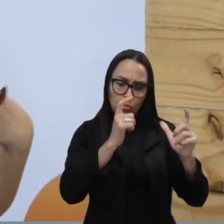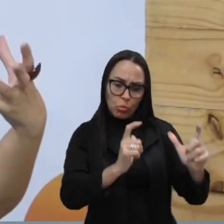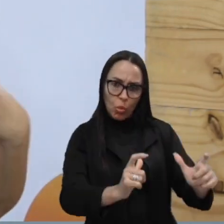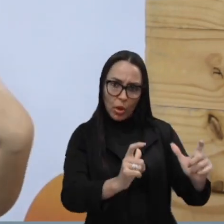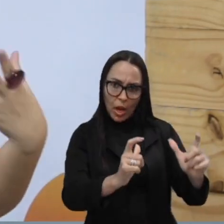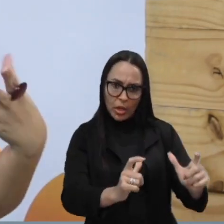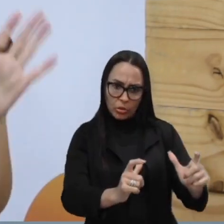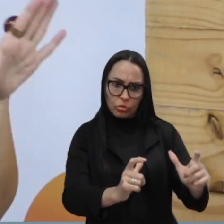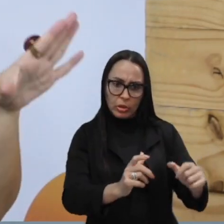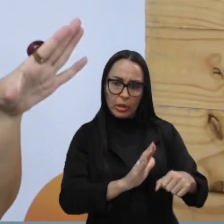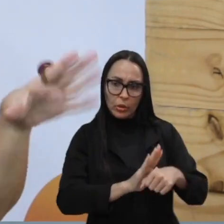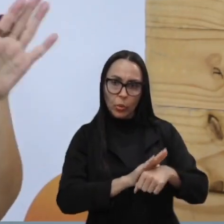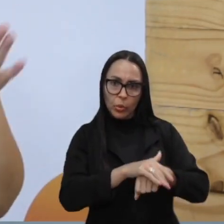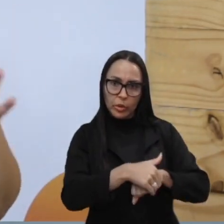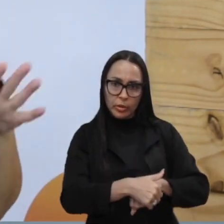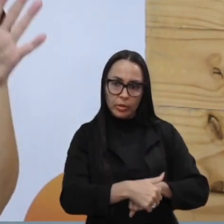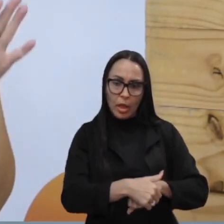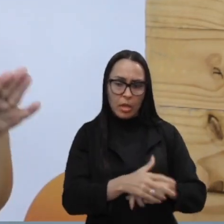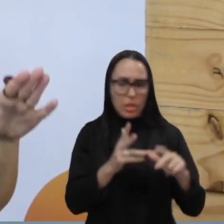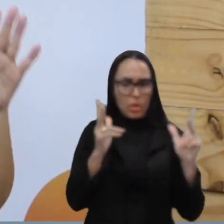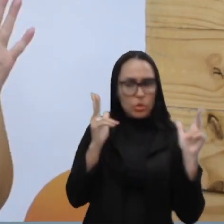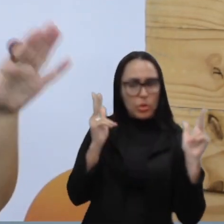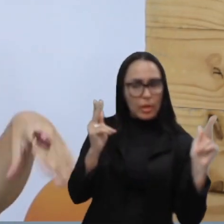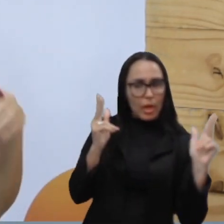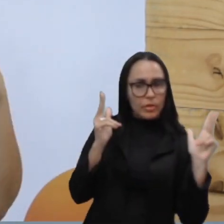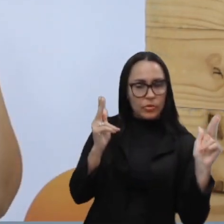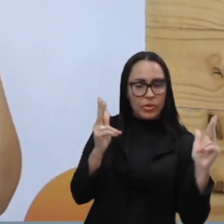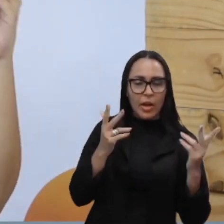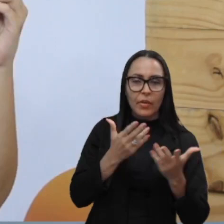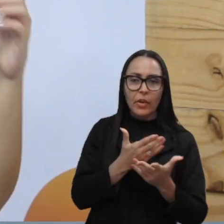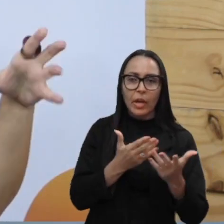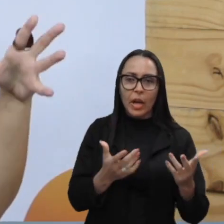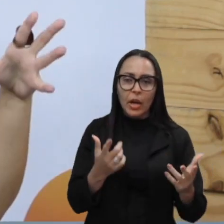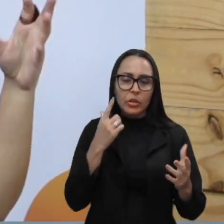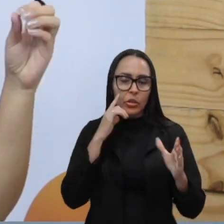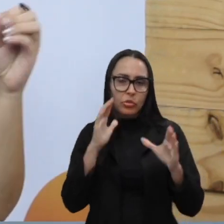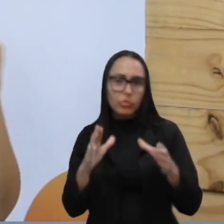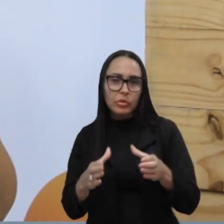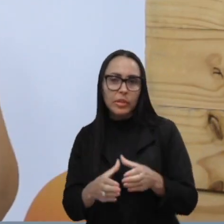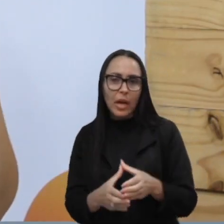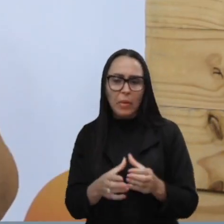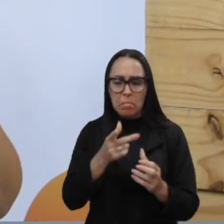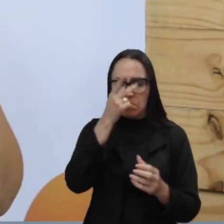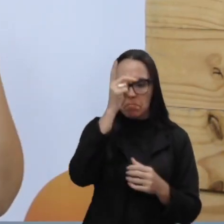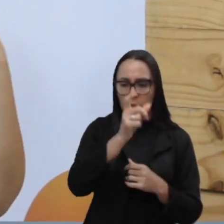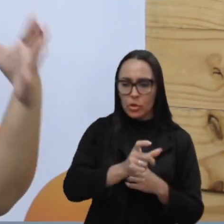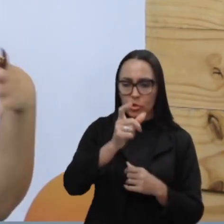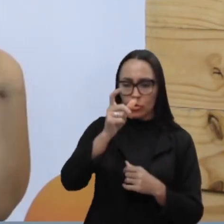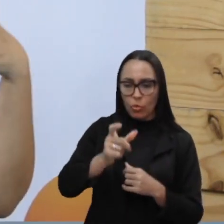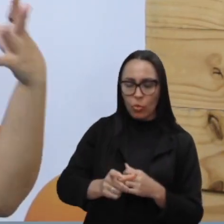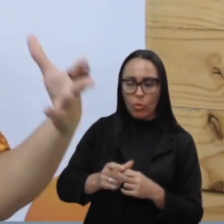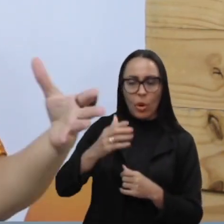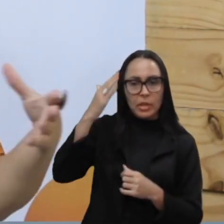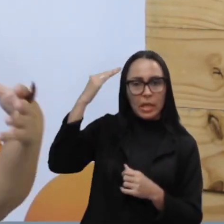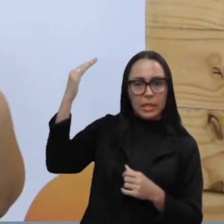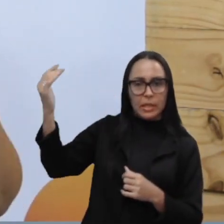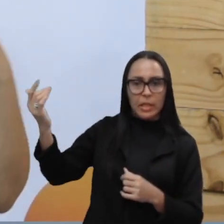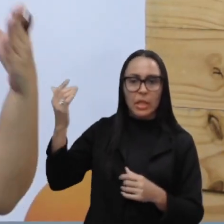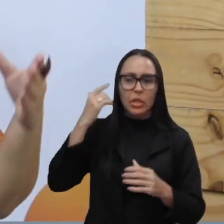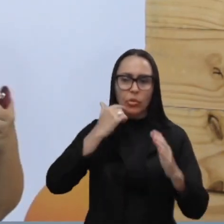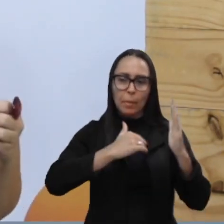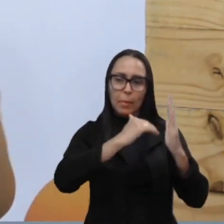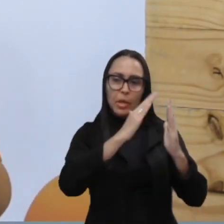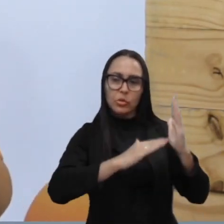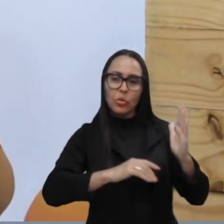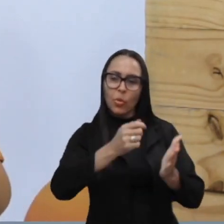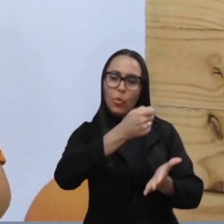né, da night, onde se juntavam artistas, se juntavam esses artistas gráficos, pintores, né,